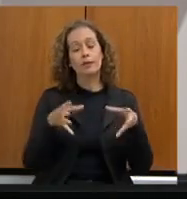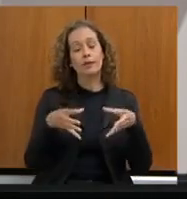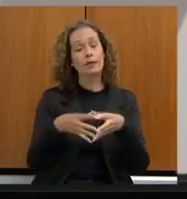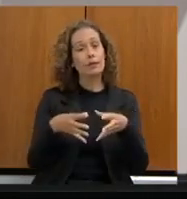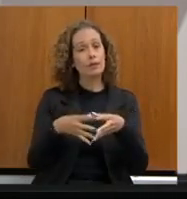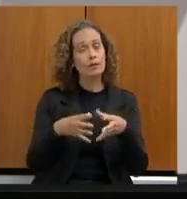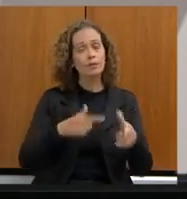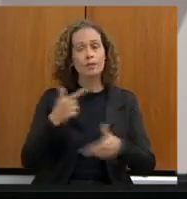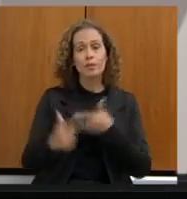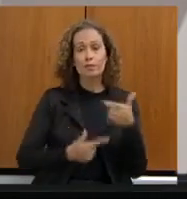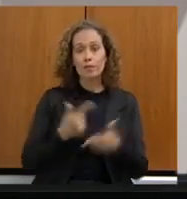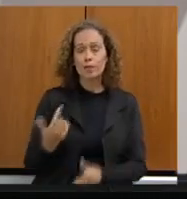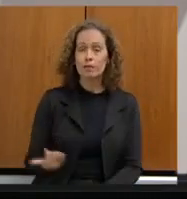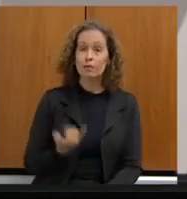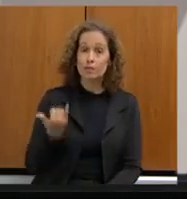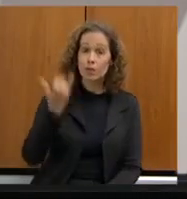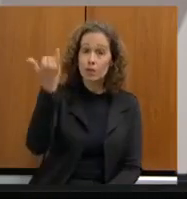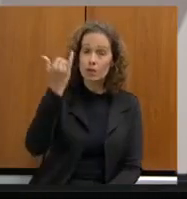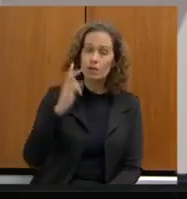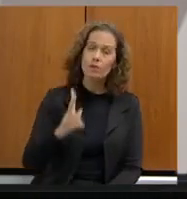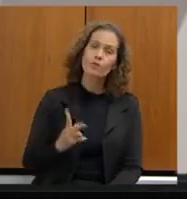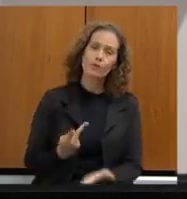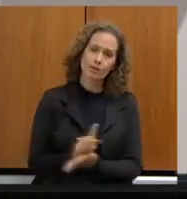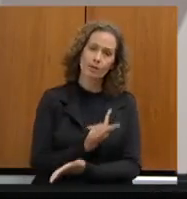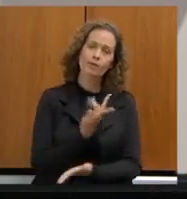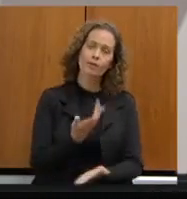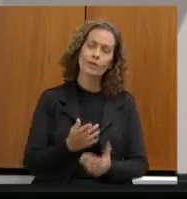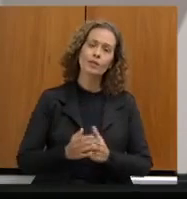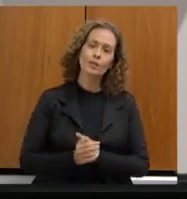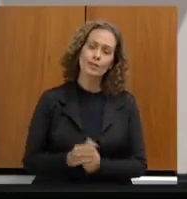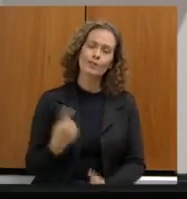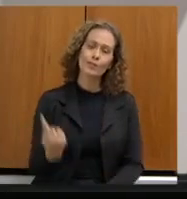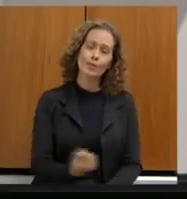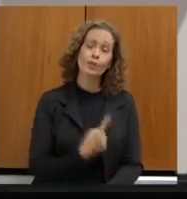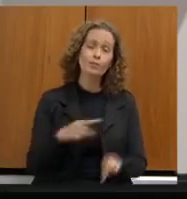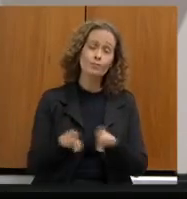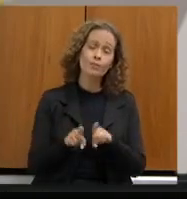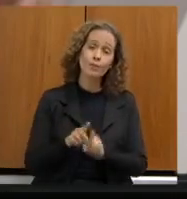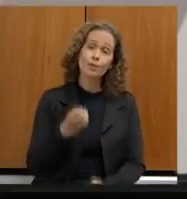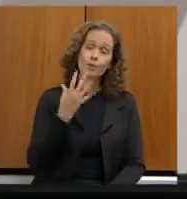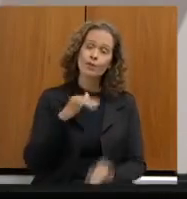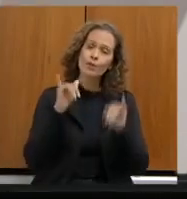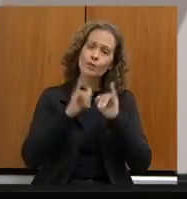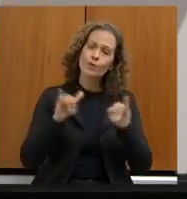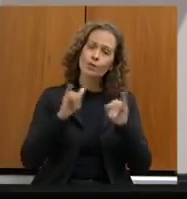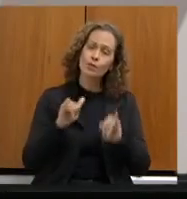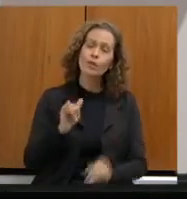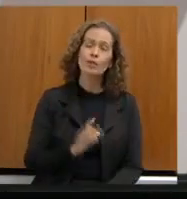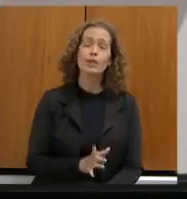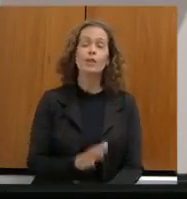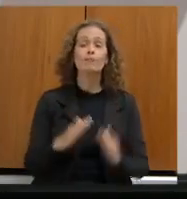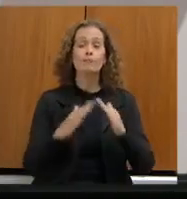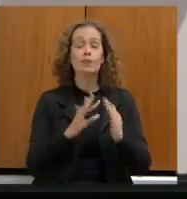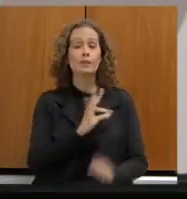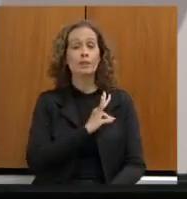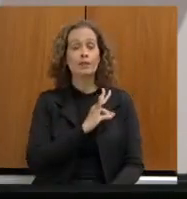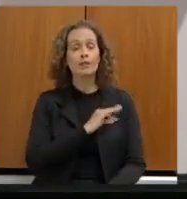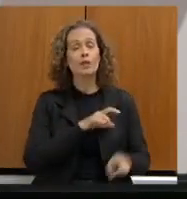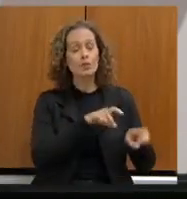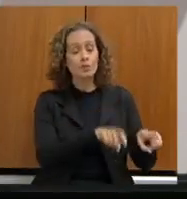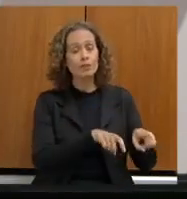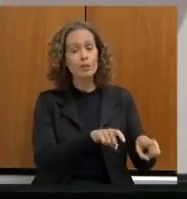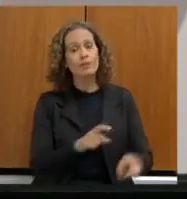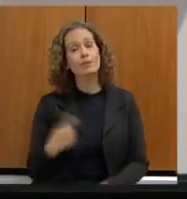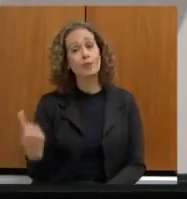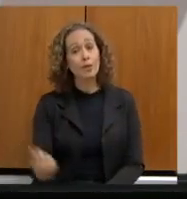importantíssimo que está sendo feito para gente e também agora essa boa notícia das delegacias rurais também para gente